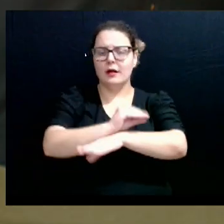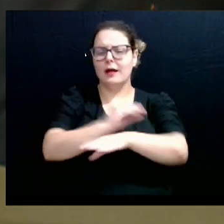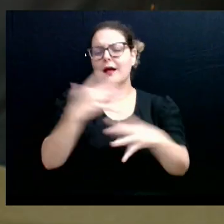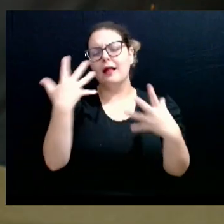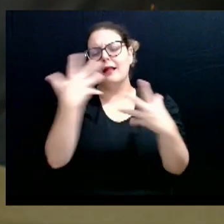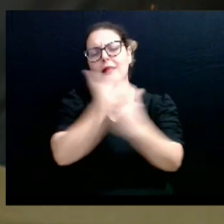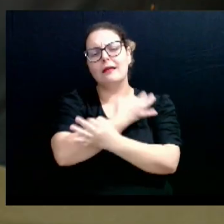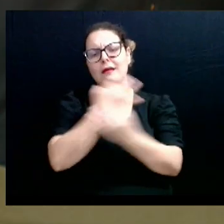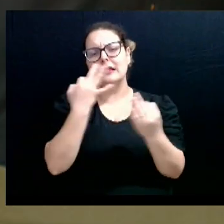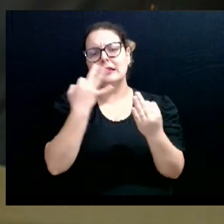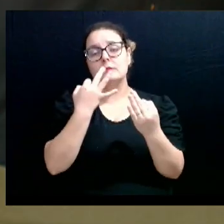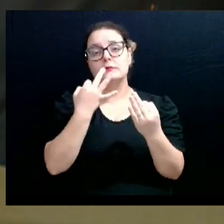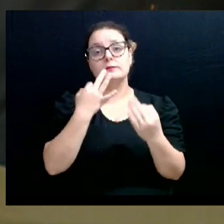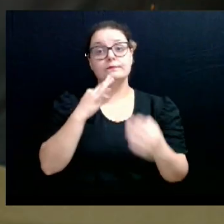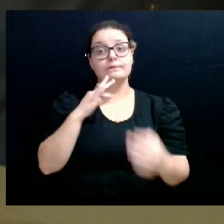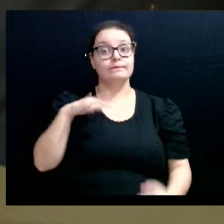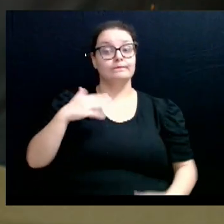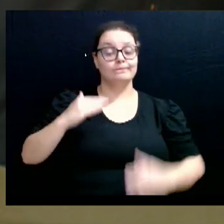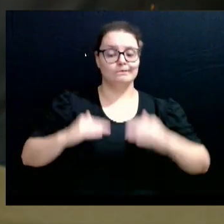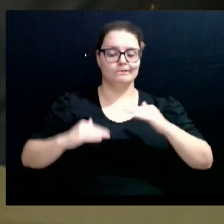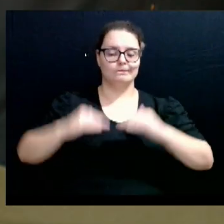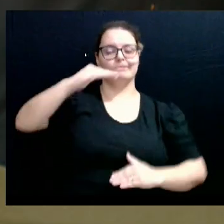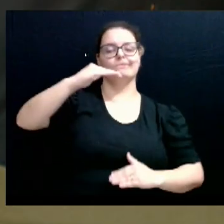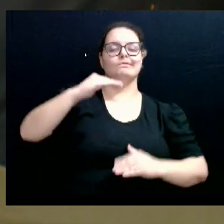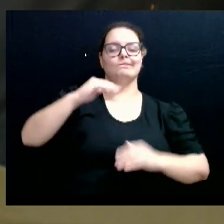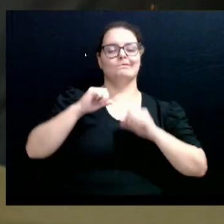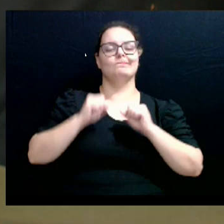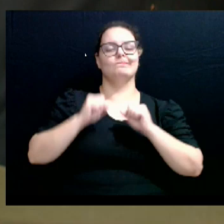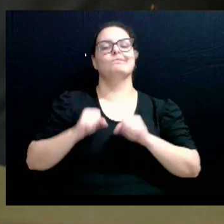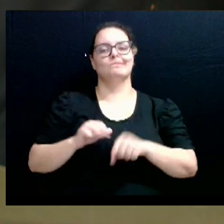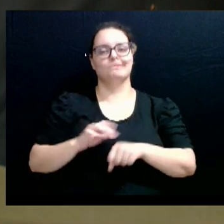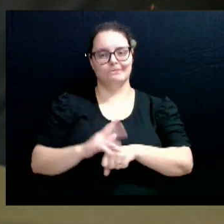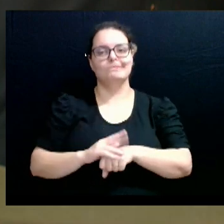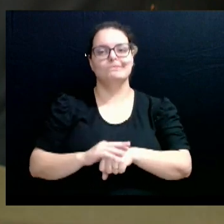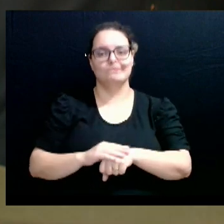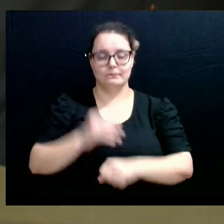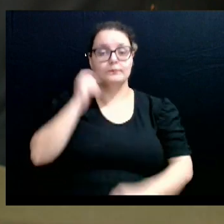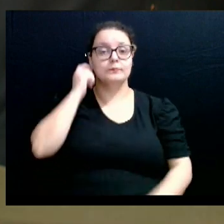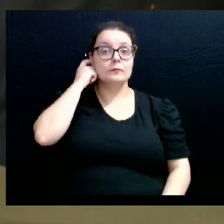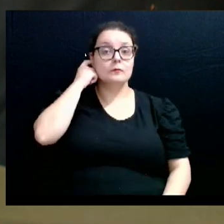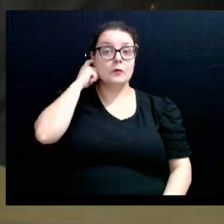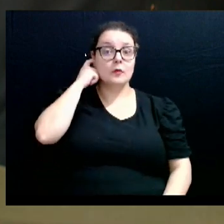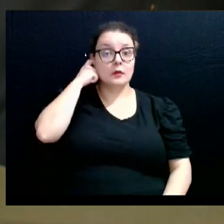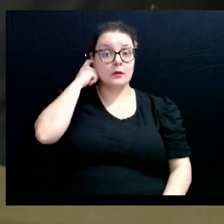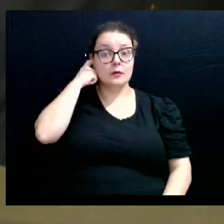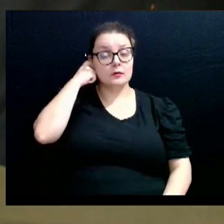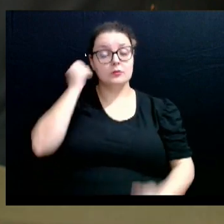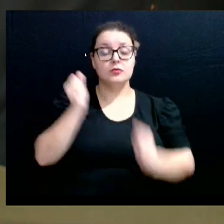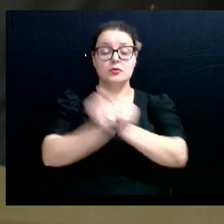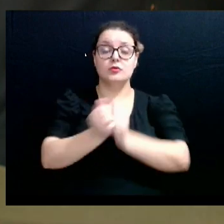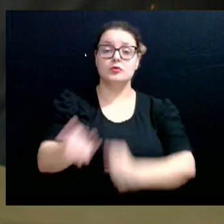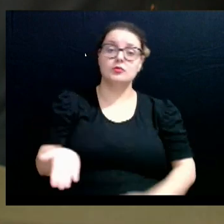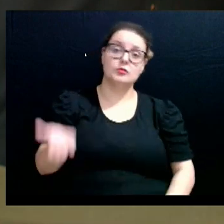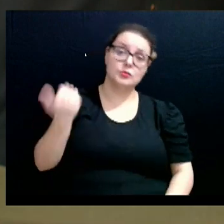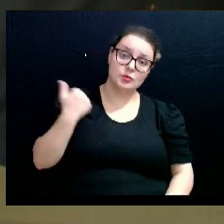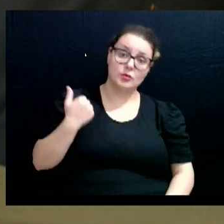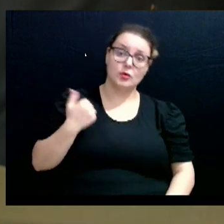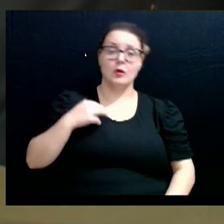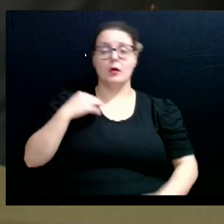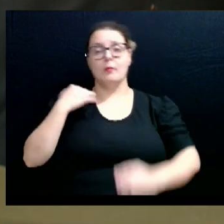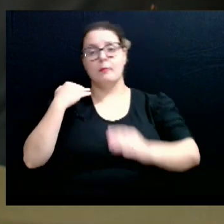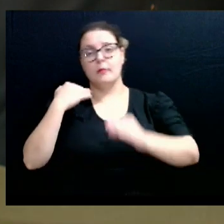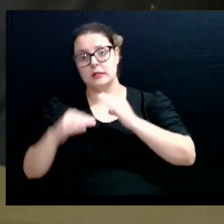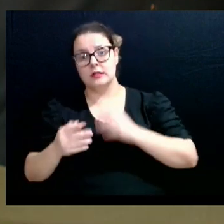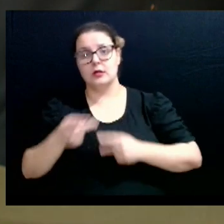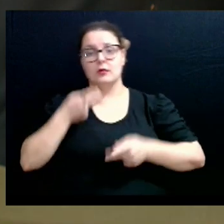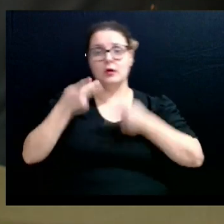quando desequilibrado também pode adoecer. Então participe conosco, mande a sua mensagem, o seu depoimento, fala pra gente como é que é na sua